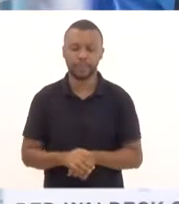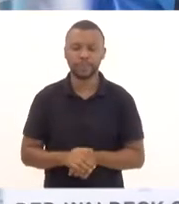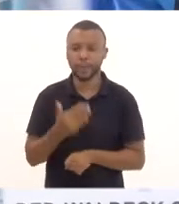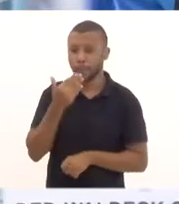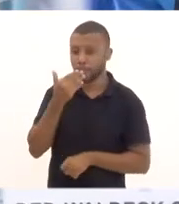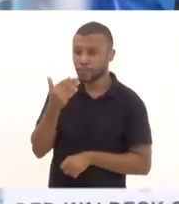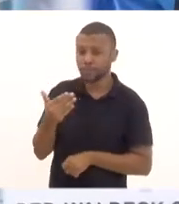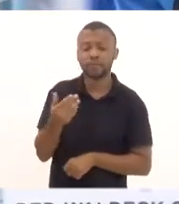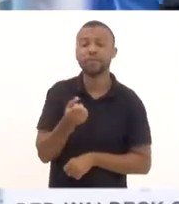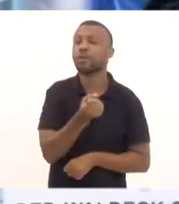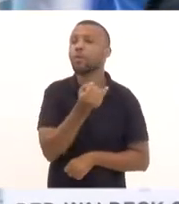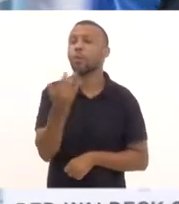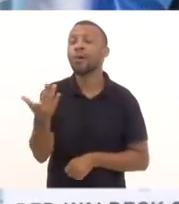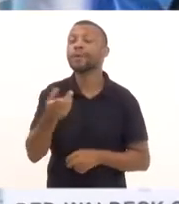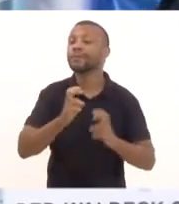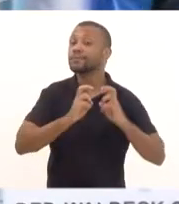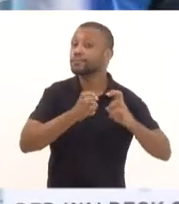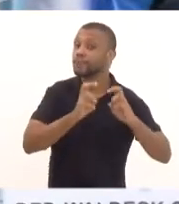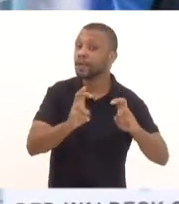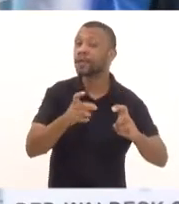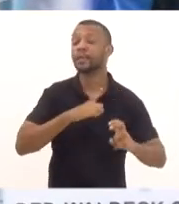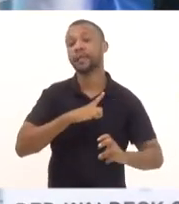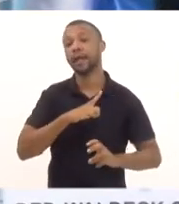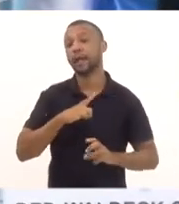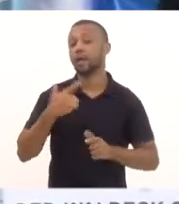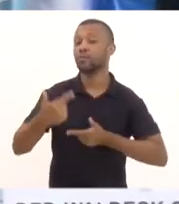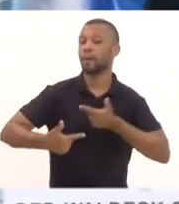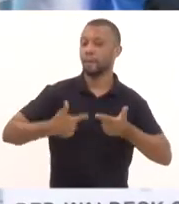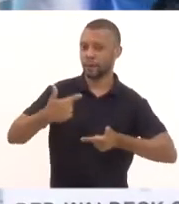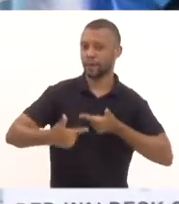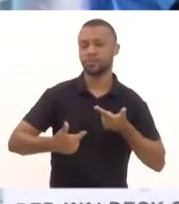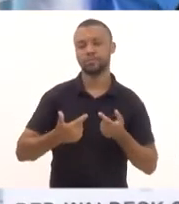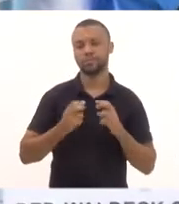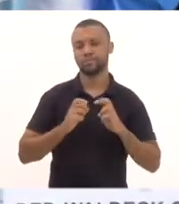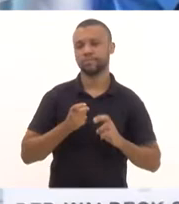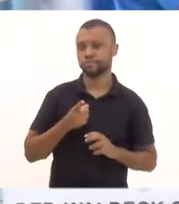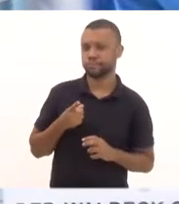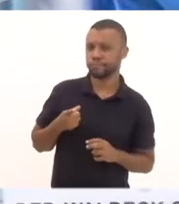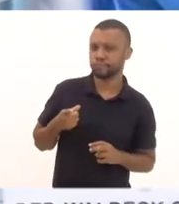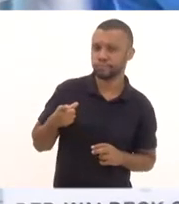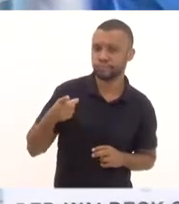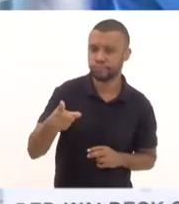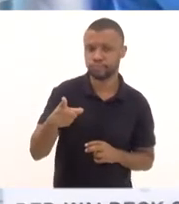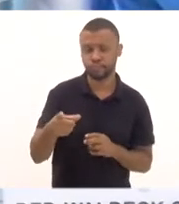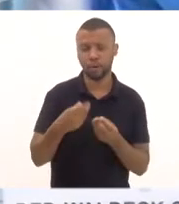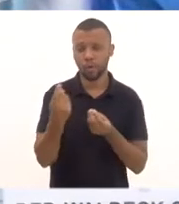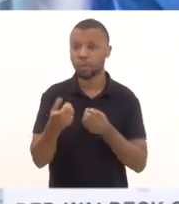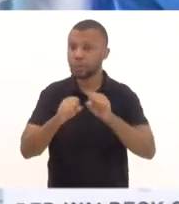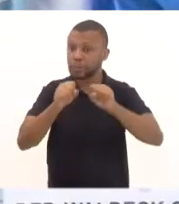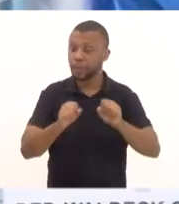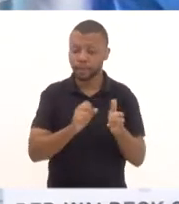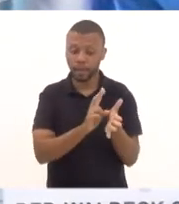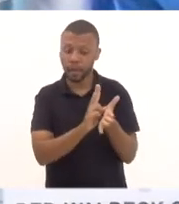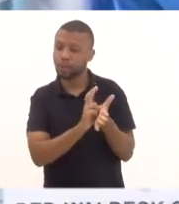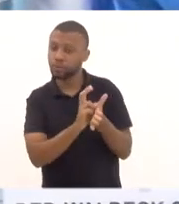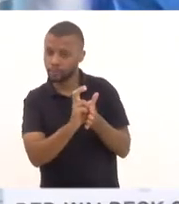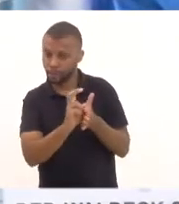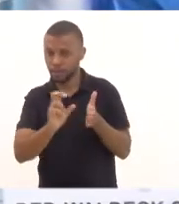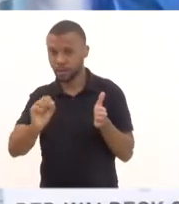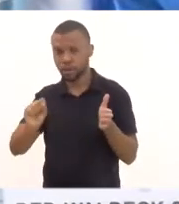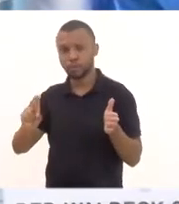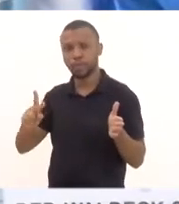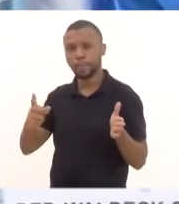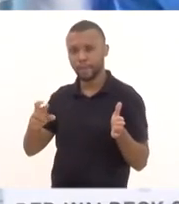operando geralmente no dia do trem é bom ressaltar isso porque como eu sou usados chama da SuperVia dos trens às vezes se